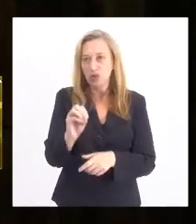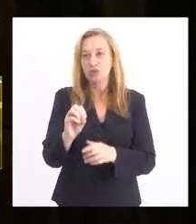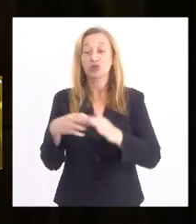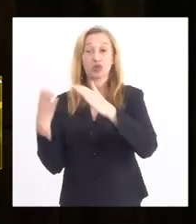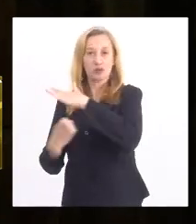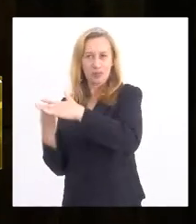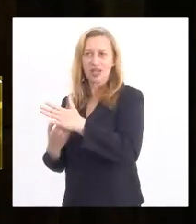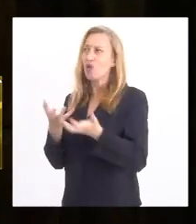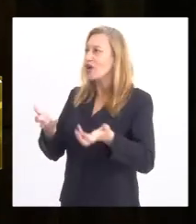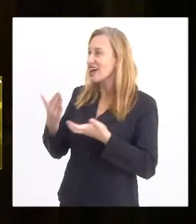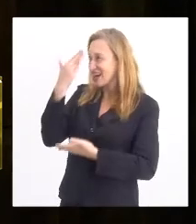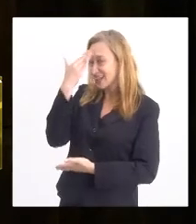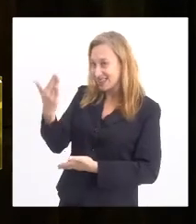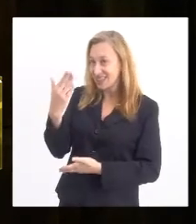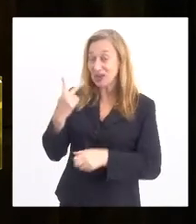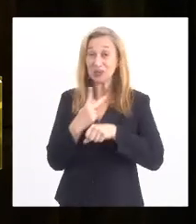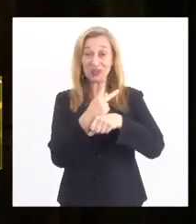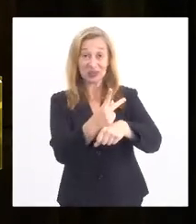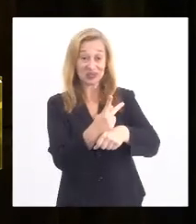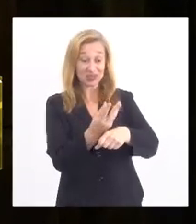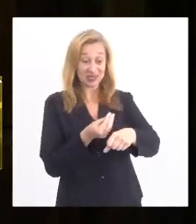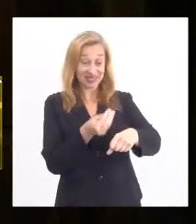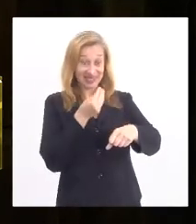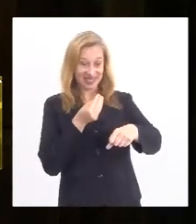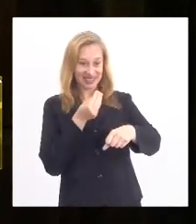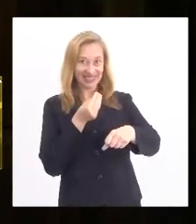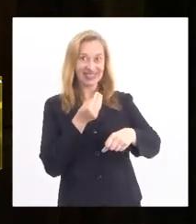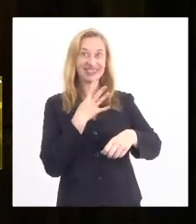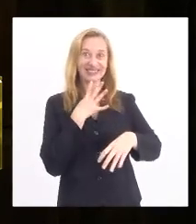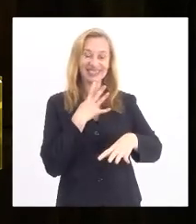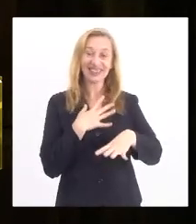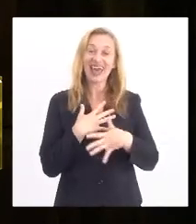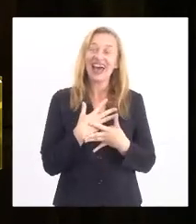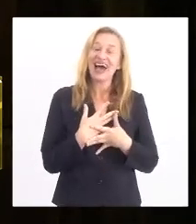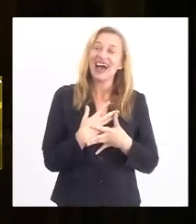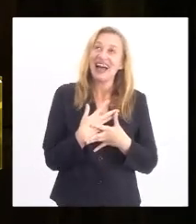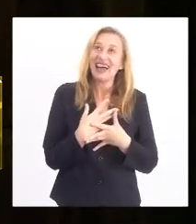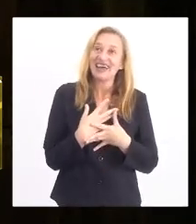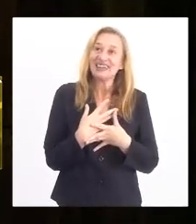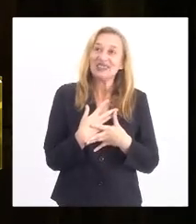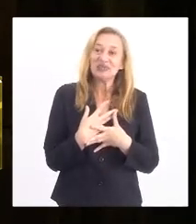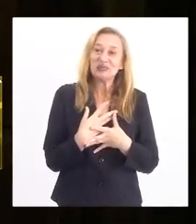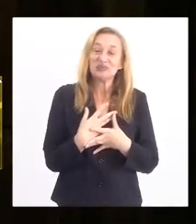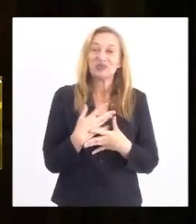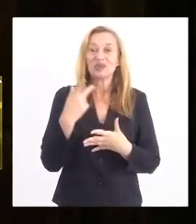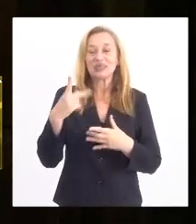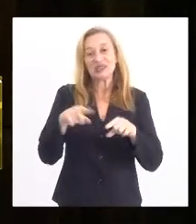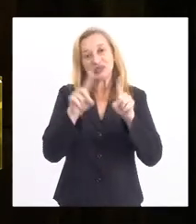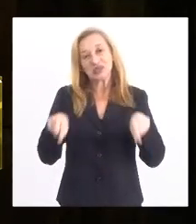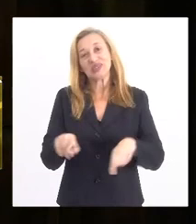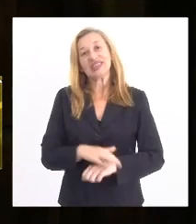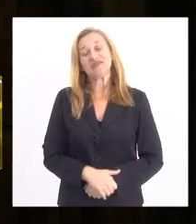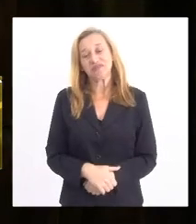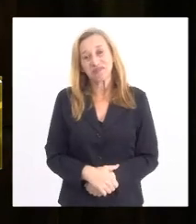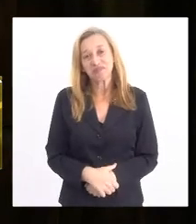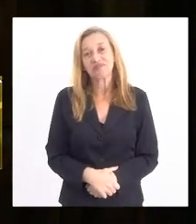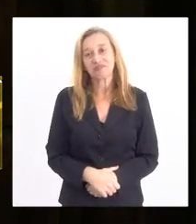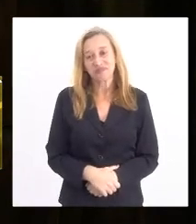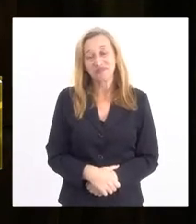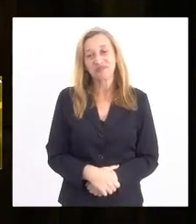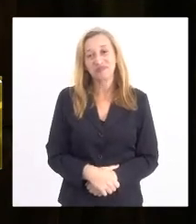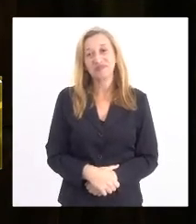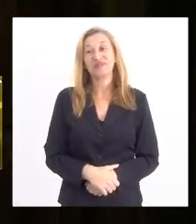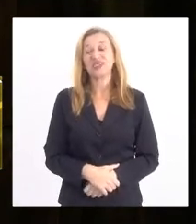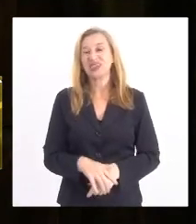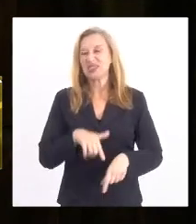agradecer o título que a senhora me deu reconhecimento que a senhora me deu quem são seus funcionários Oi e